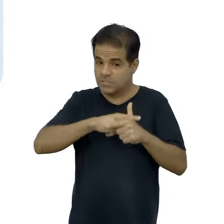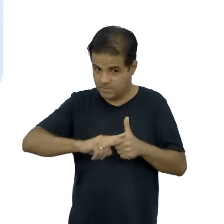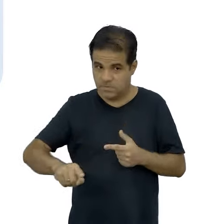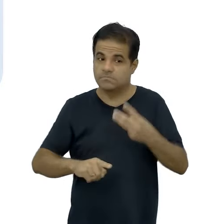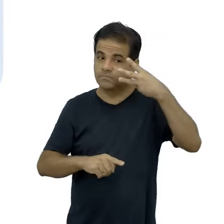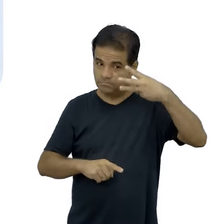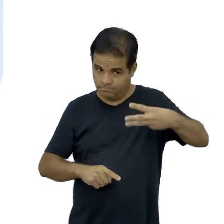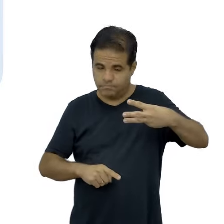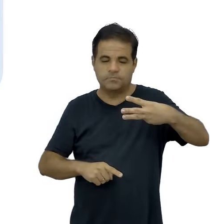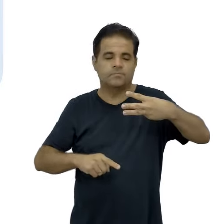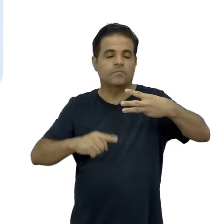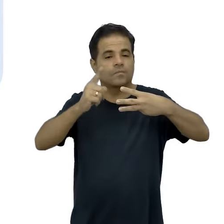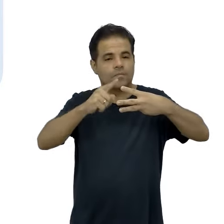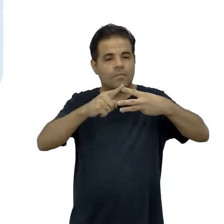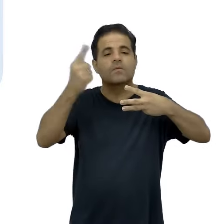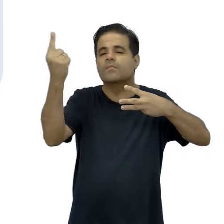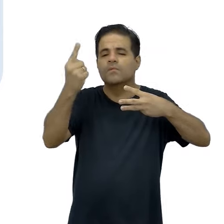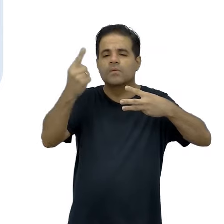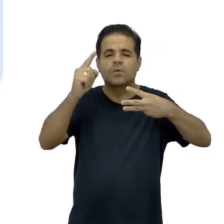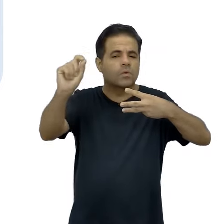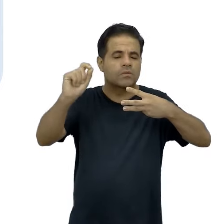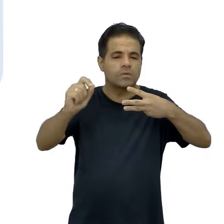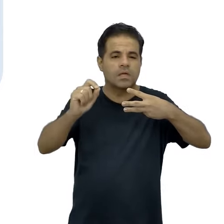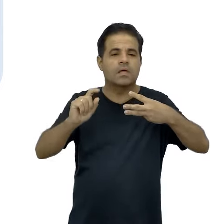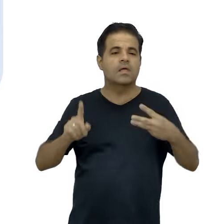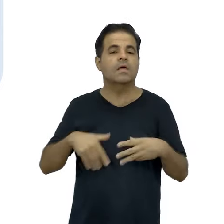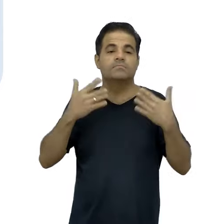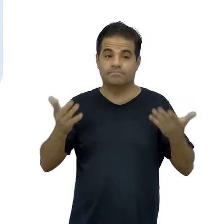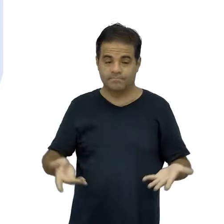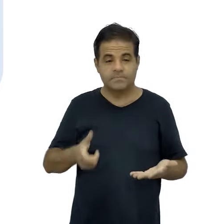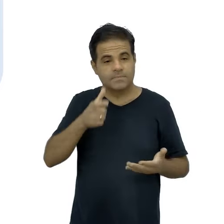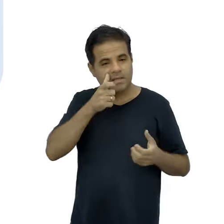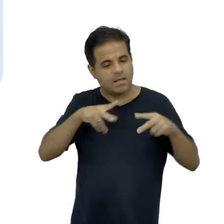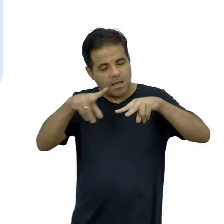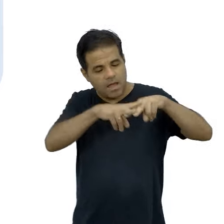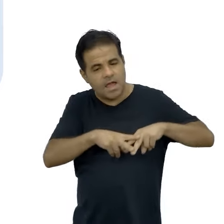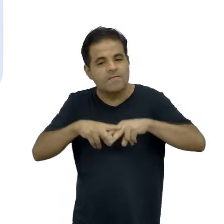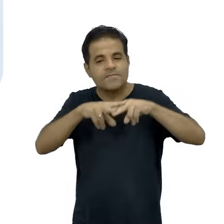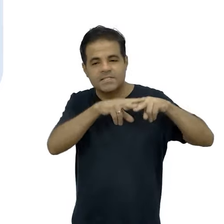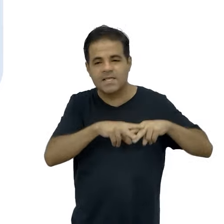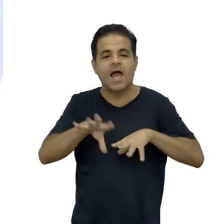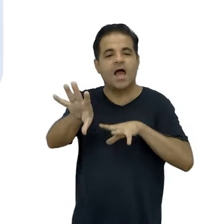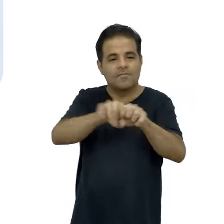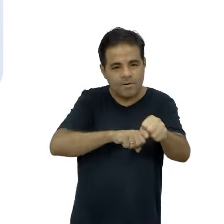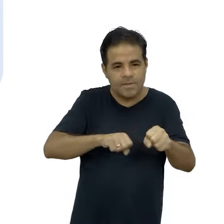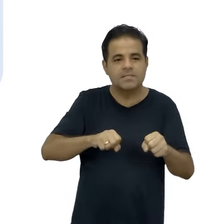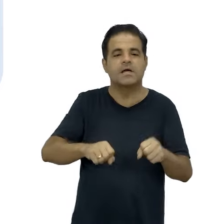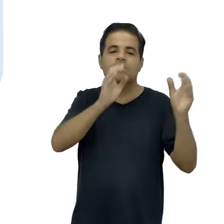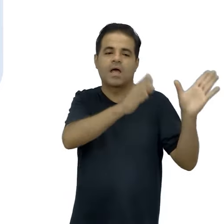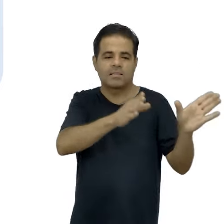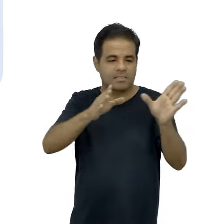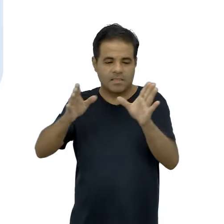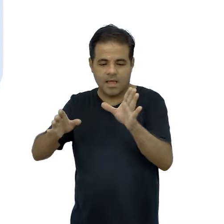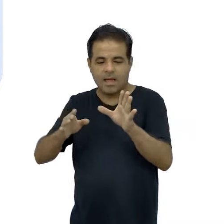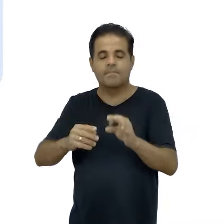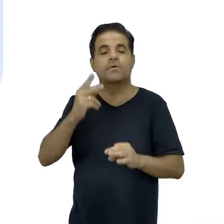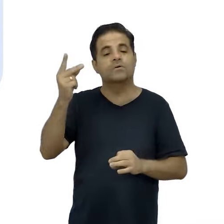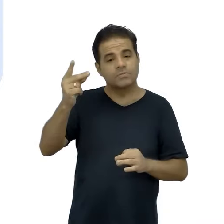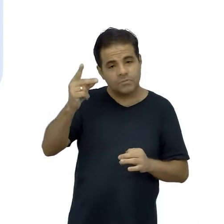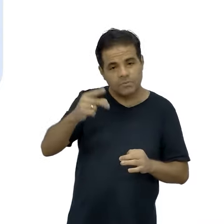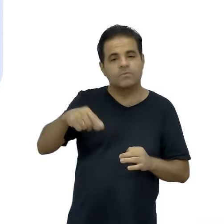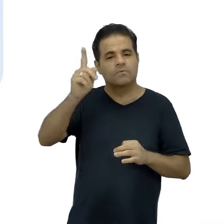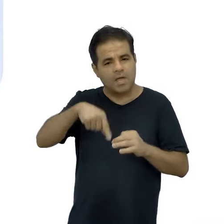em 3 momentos. O nosso primeiro momento é revisar a formação de etapa. O nosso segundo